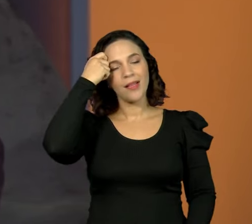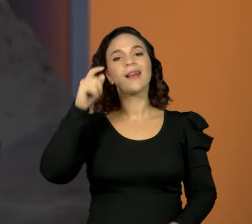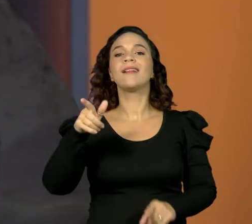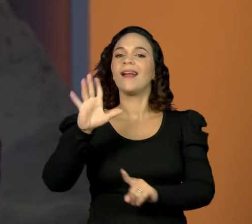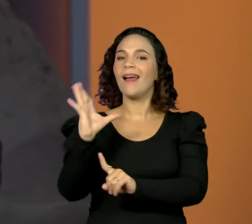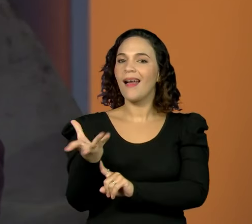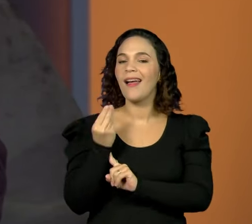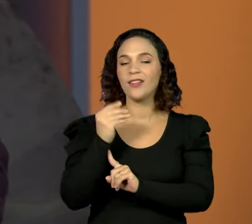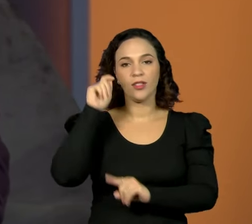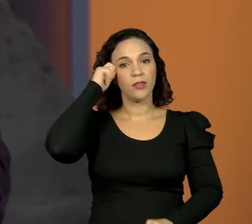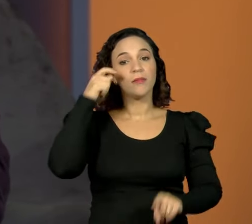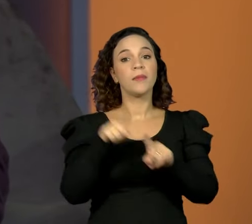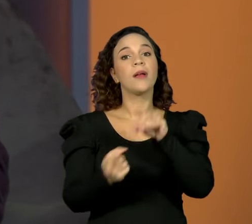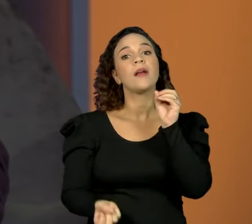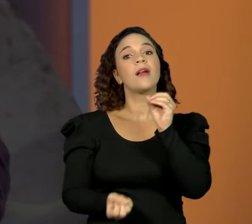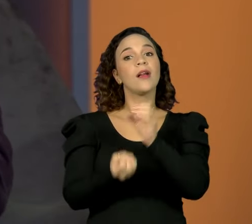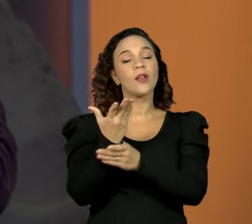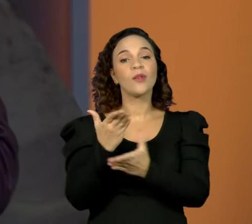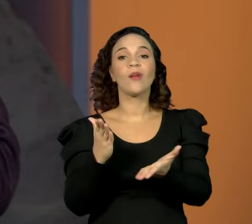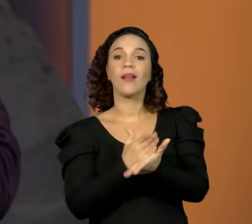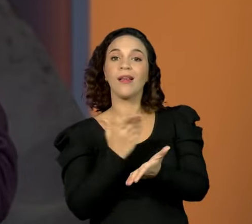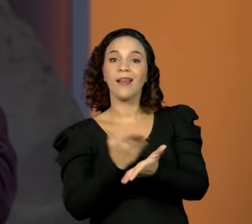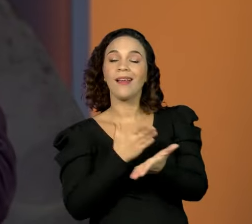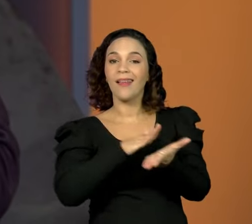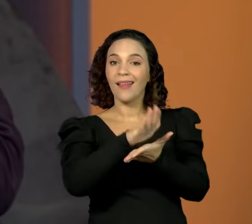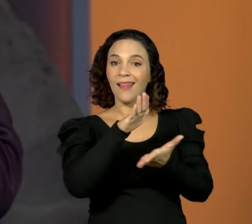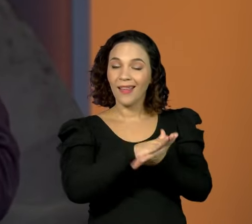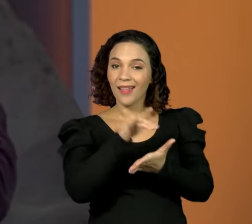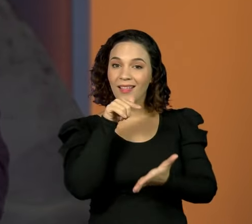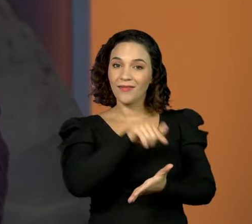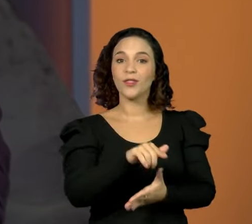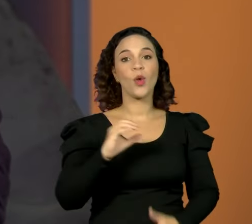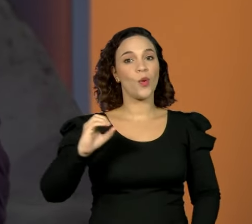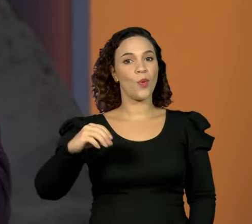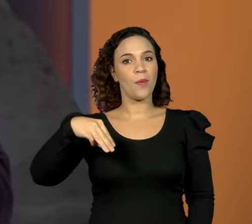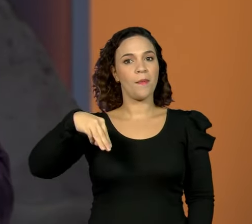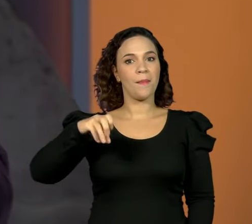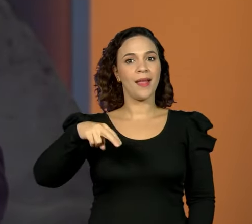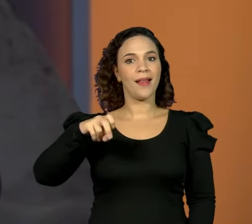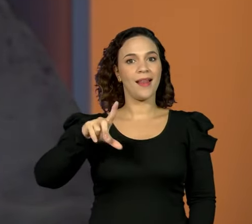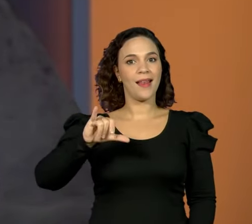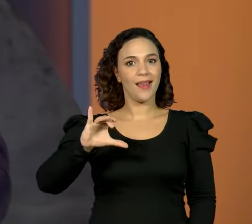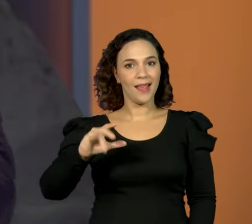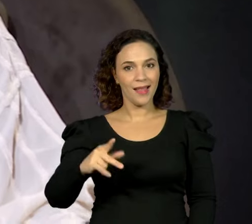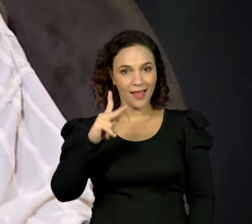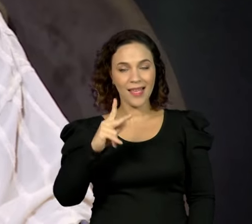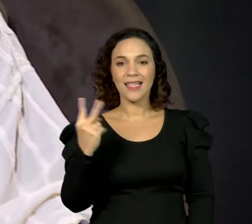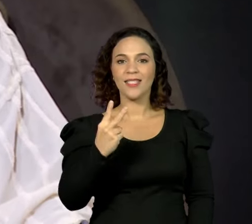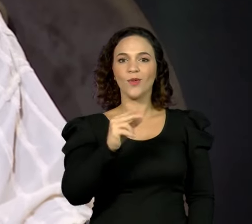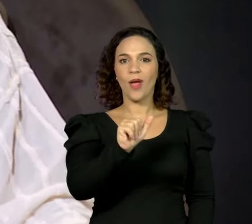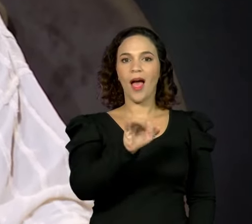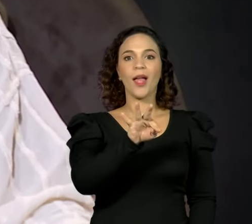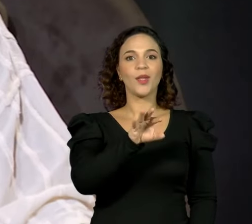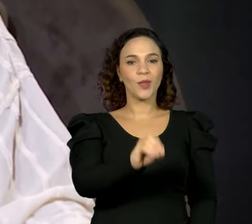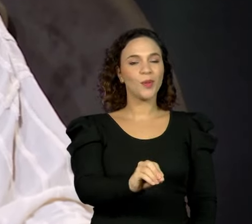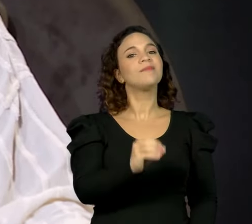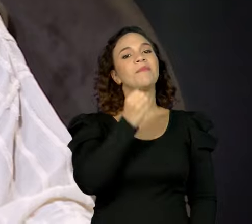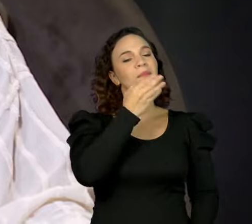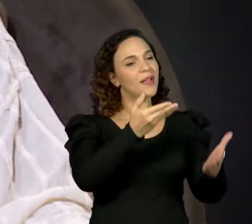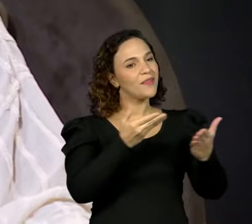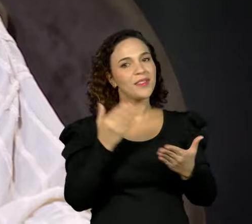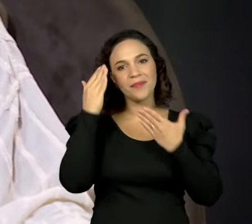e também fundador da revista O Menelique, Segundo Ato. Seja muito bem-vindo, Nabor. Uma alegria tê-lo conosco. Obrigado,